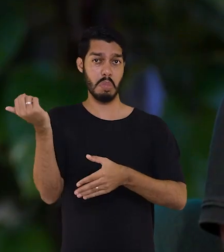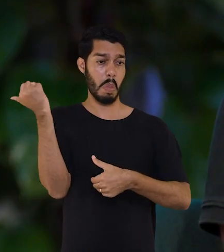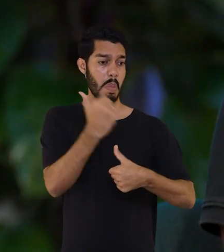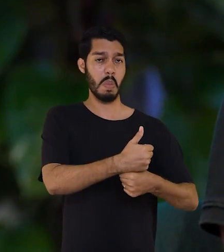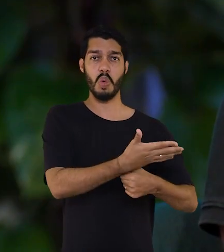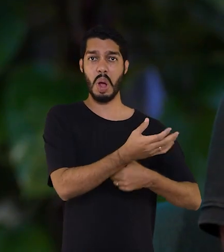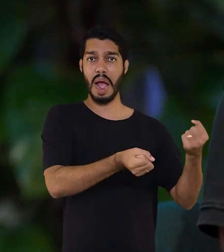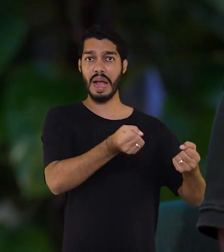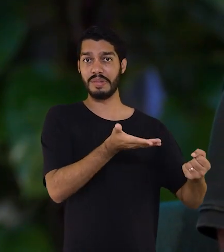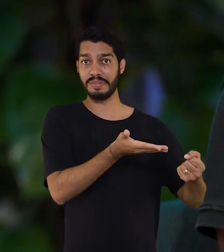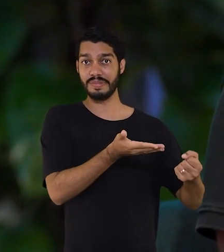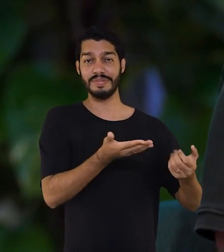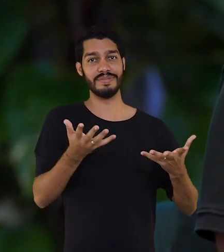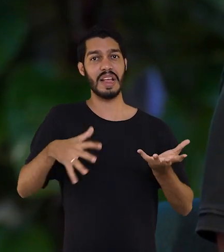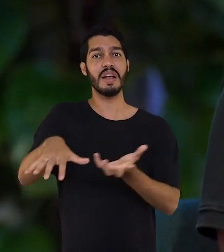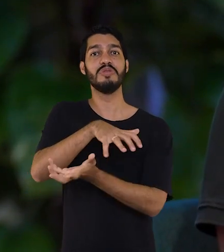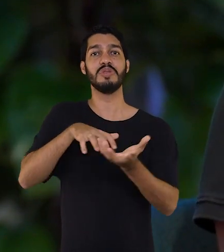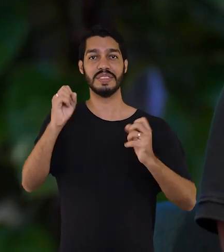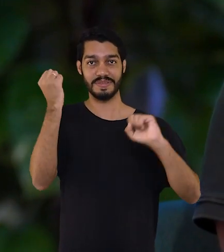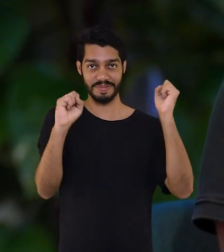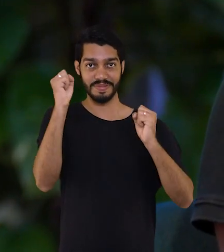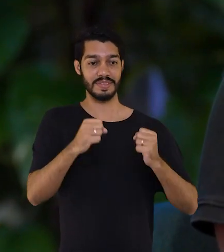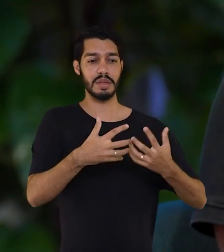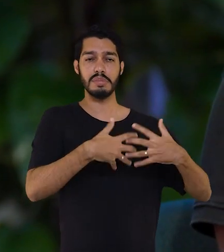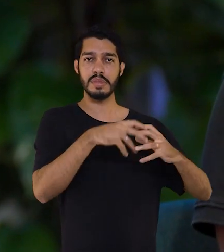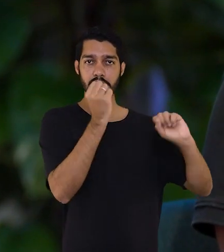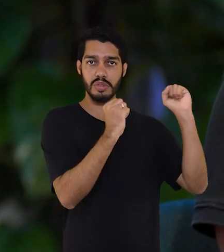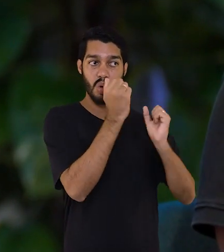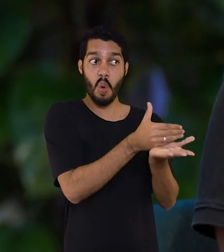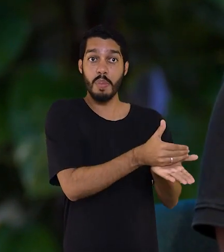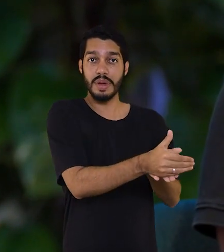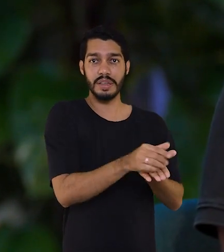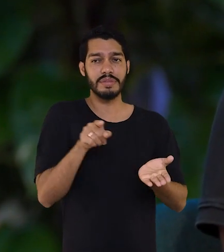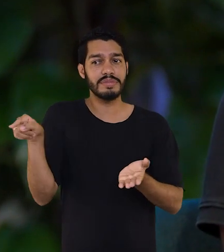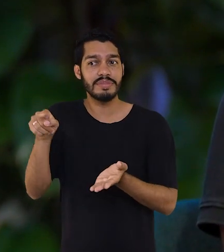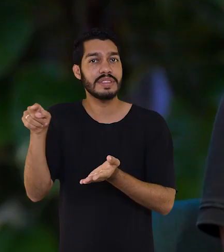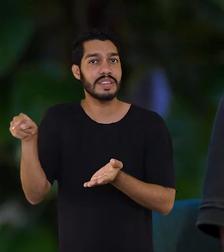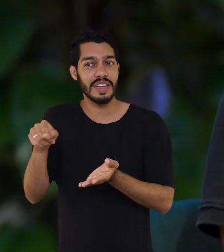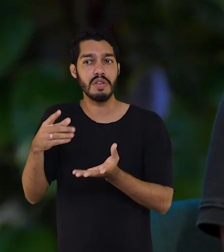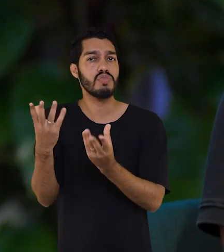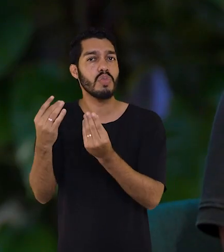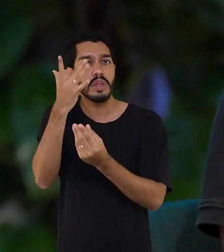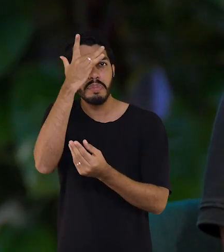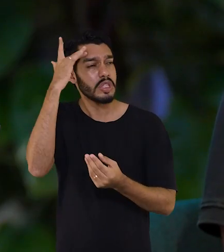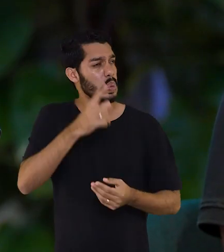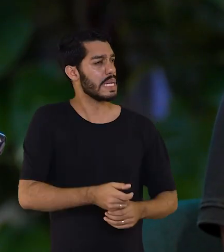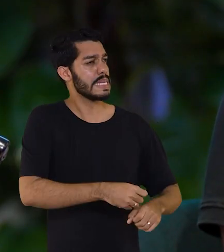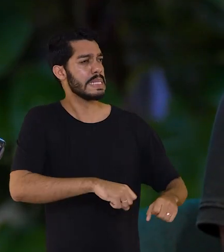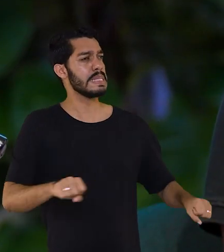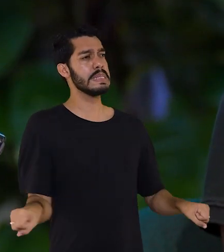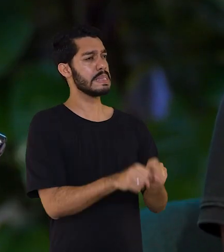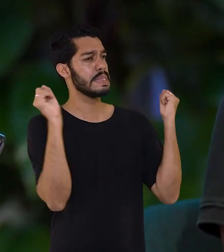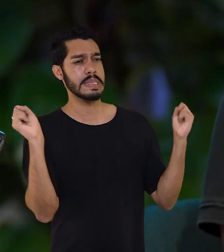transporte. Então, assim, se a gente parar para olhar para trás, na Revolução Industrial... quando as máquinas começaram a surgir ali, muitos trabalhadores quebravam